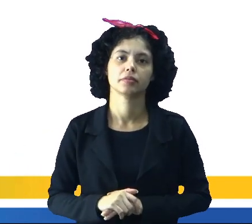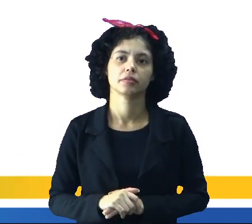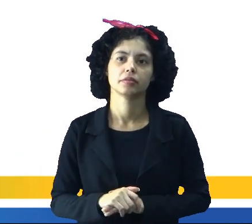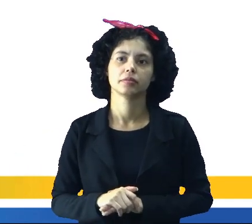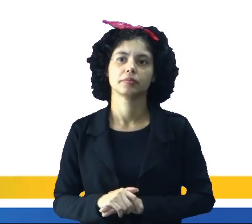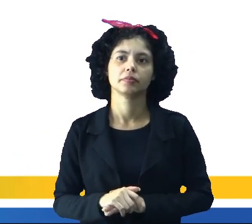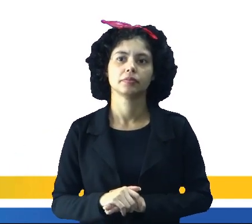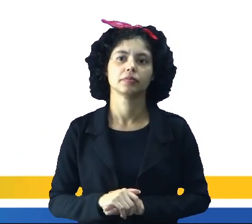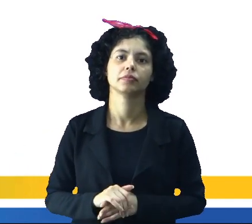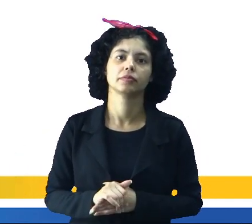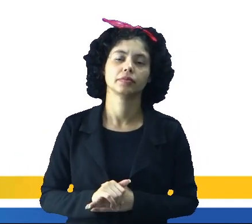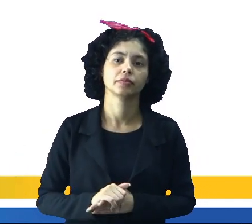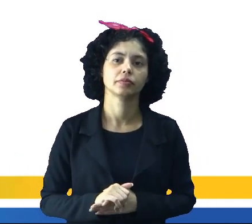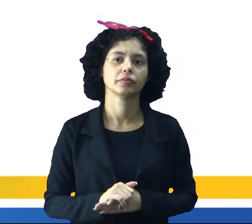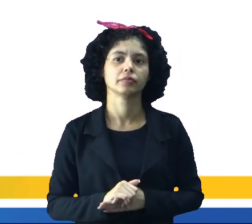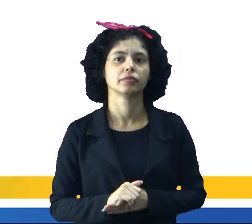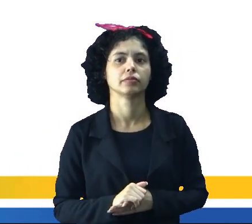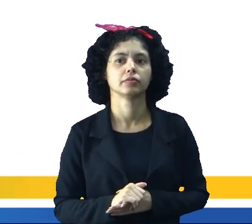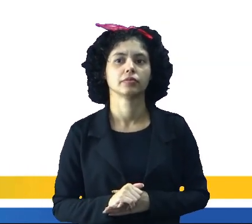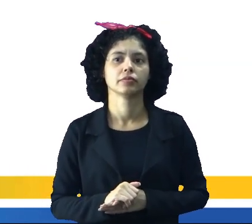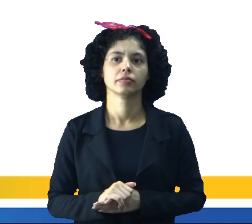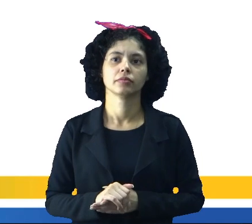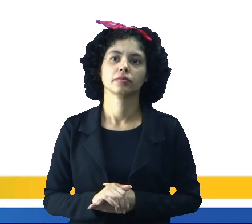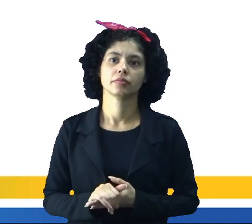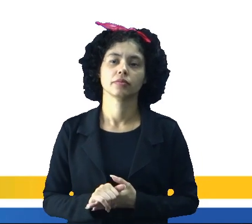seja, 3 centímetros.